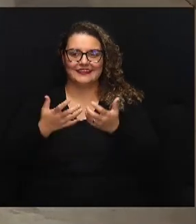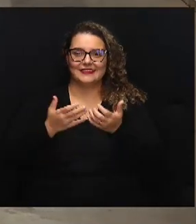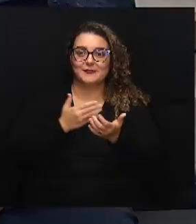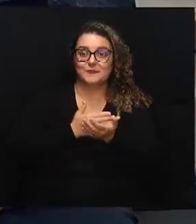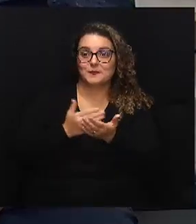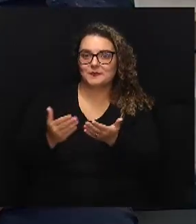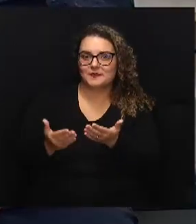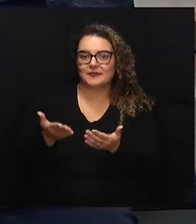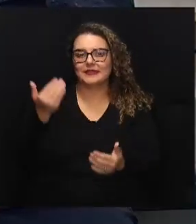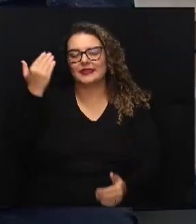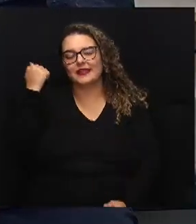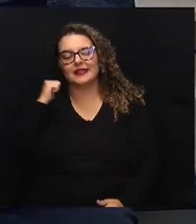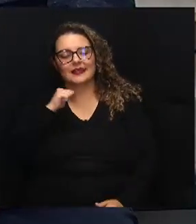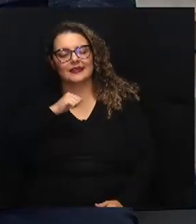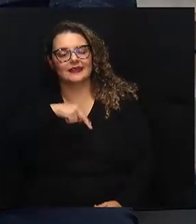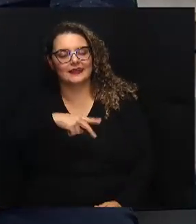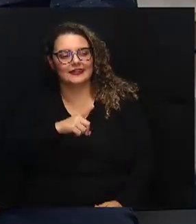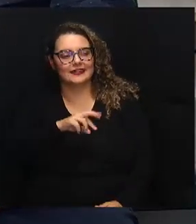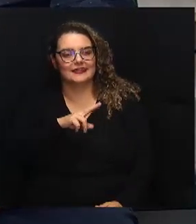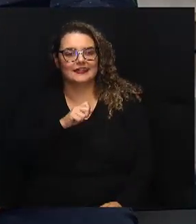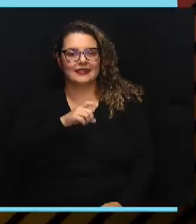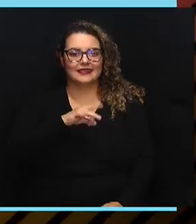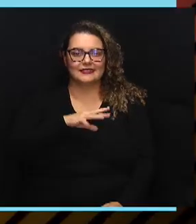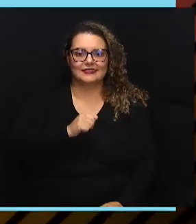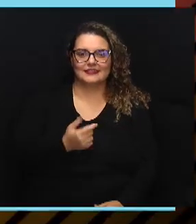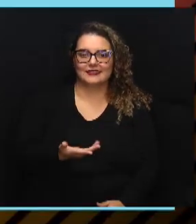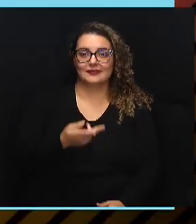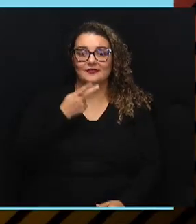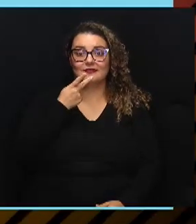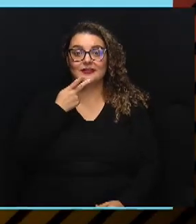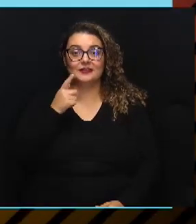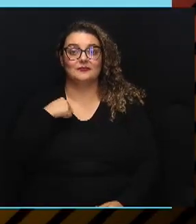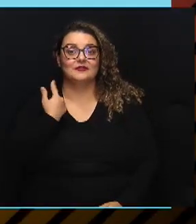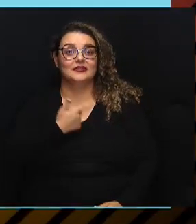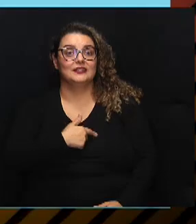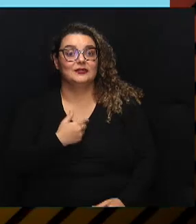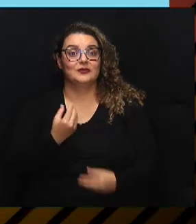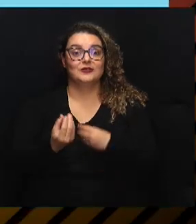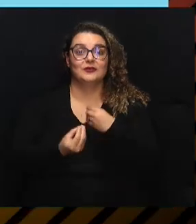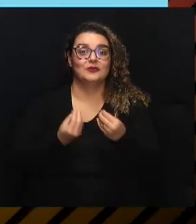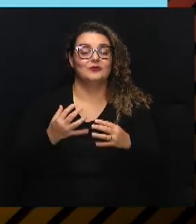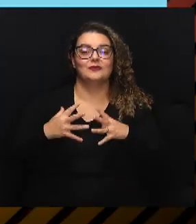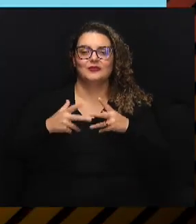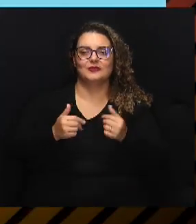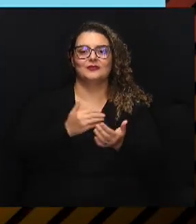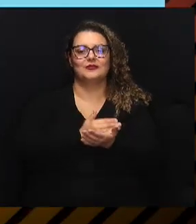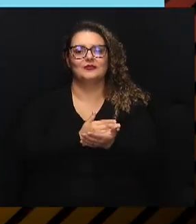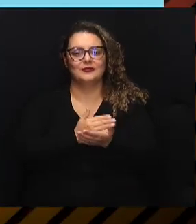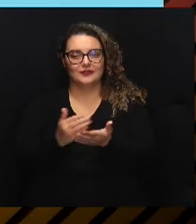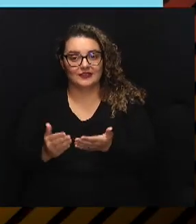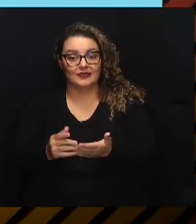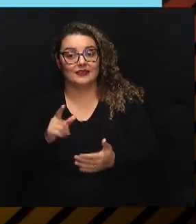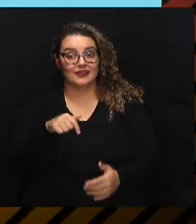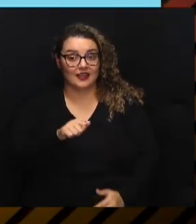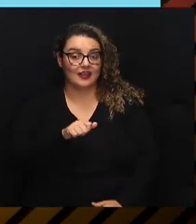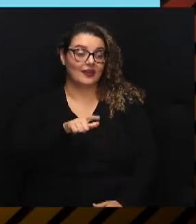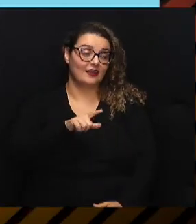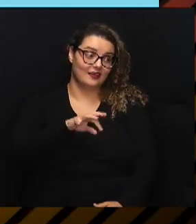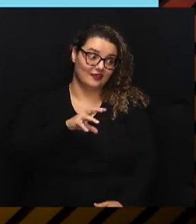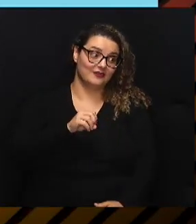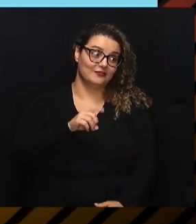começasse lá em Andradina, essa história toda, contando pra gente como é que tudo começou. Você que é um autodidata, né,